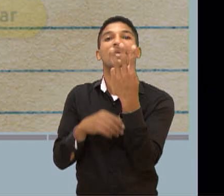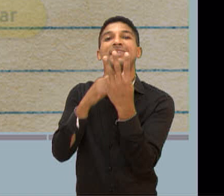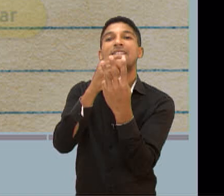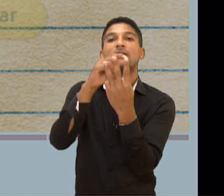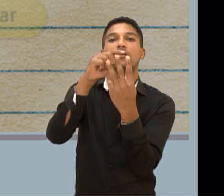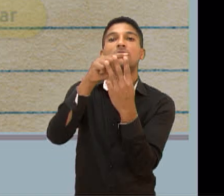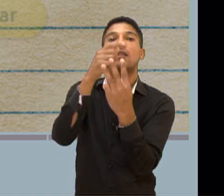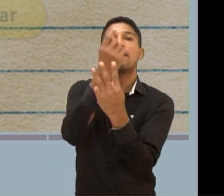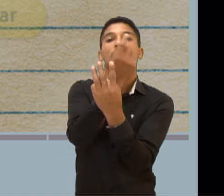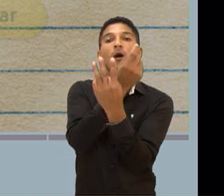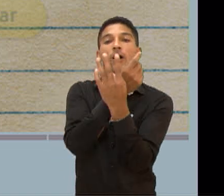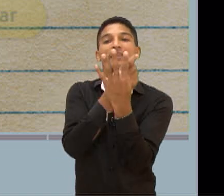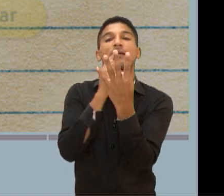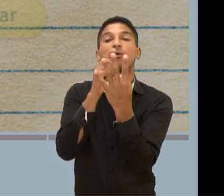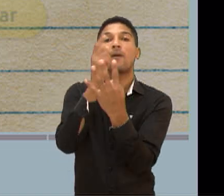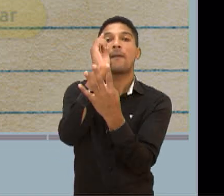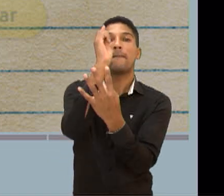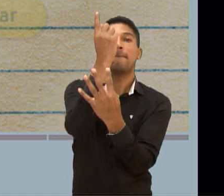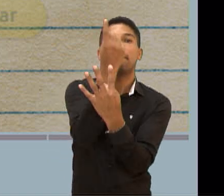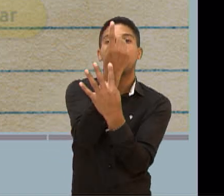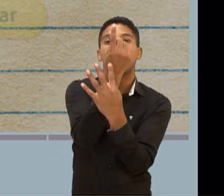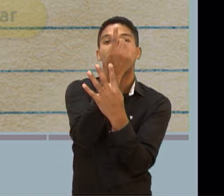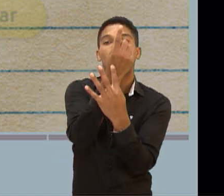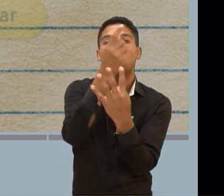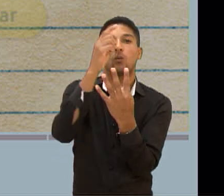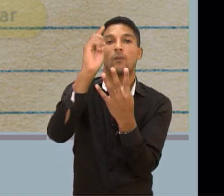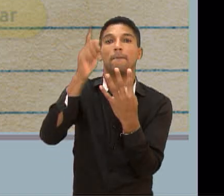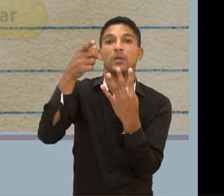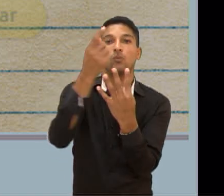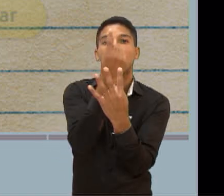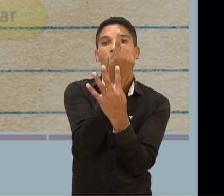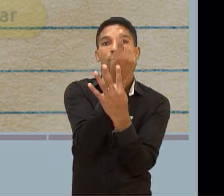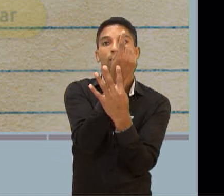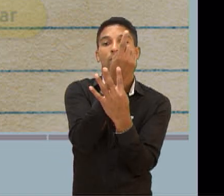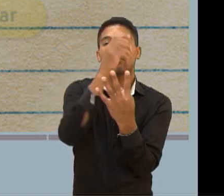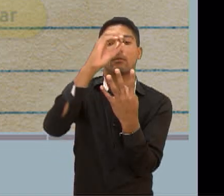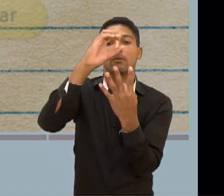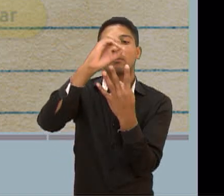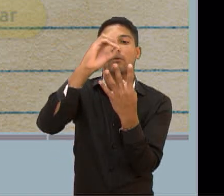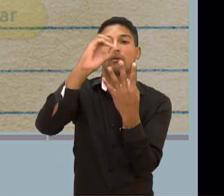avançar 3 casas para frente. Então, eu acho que é